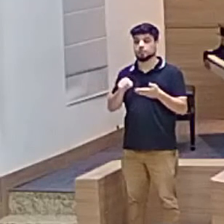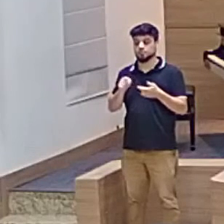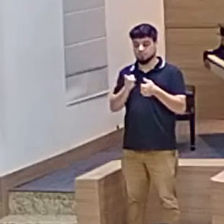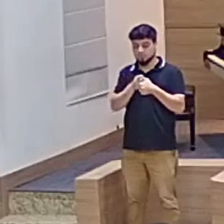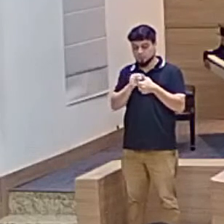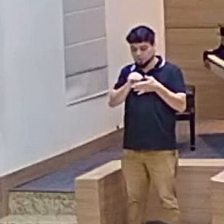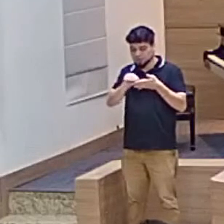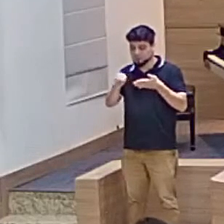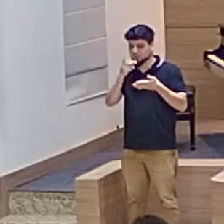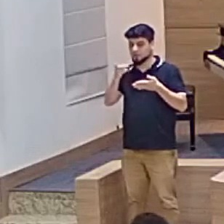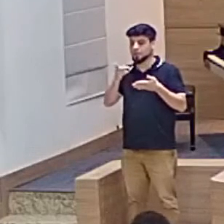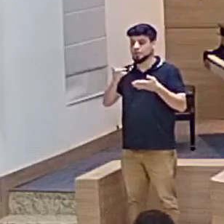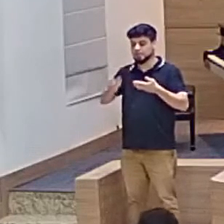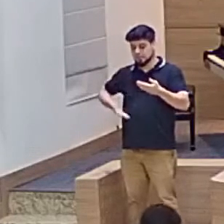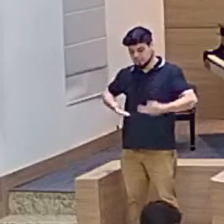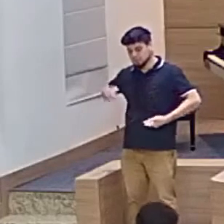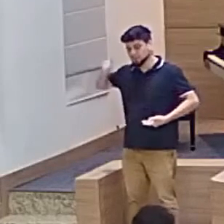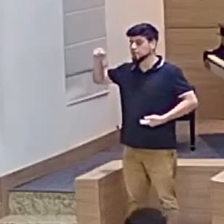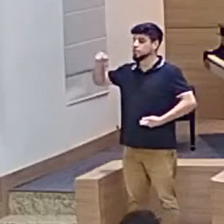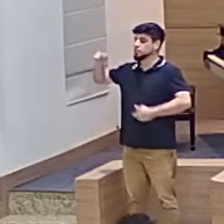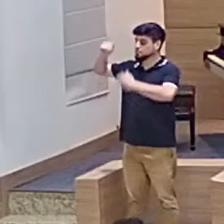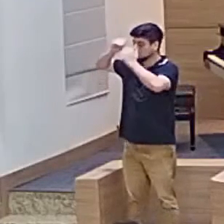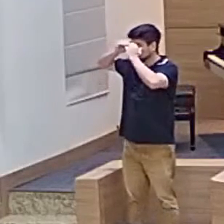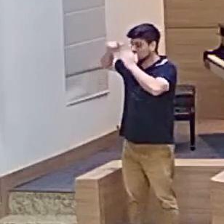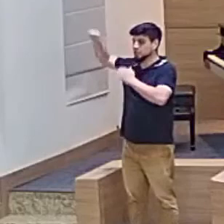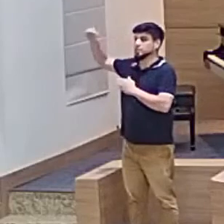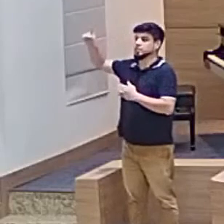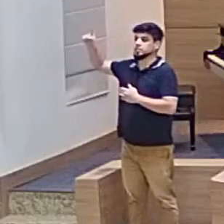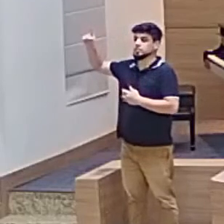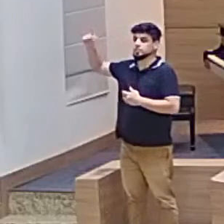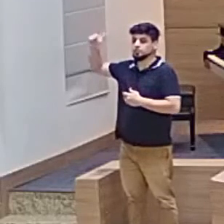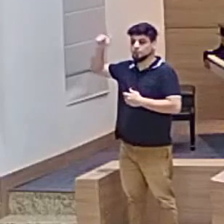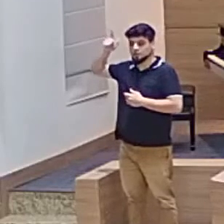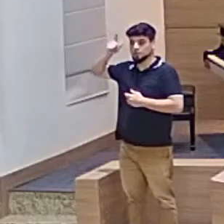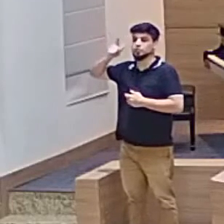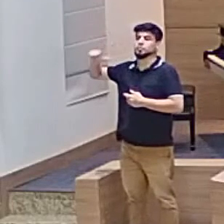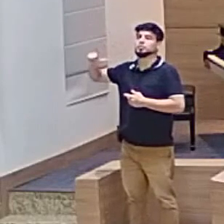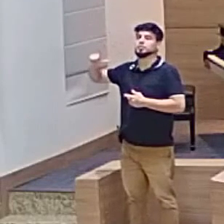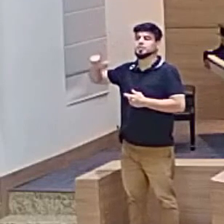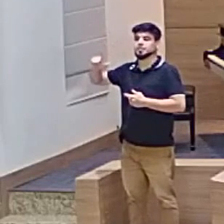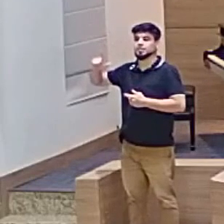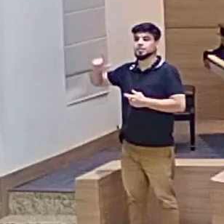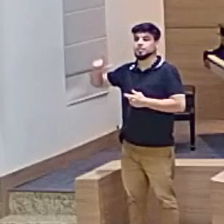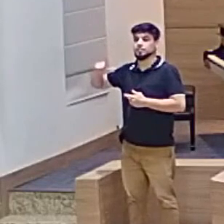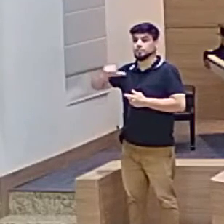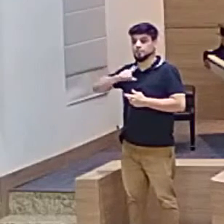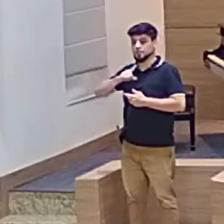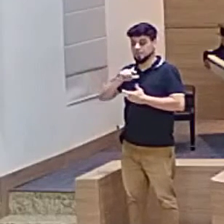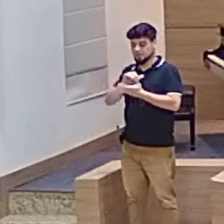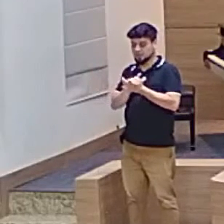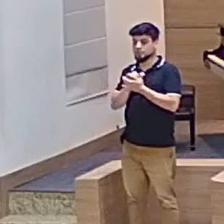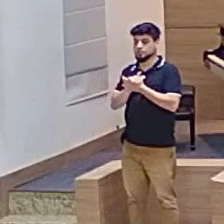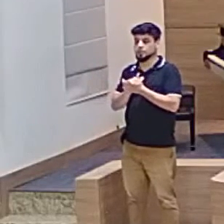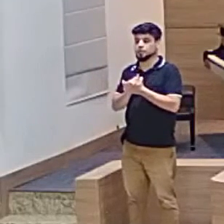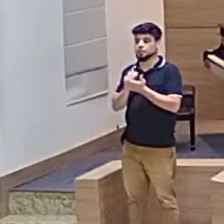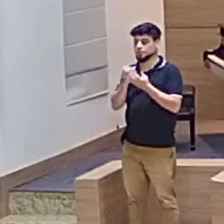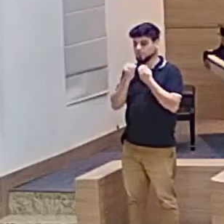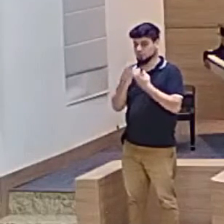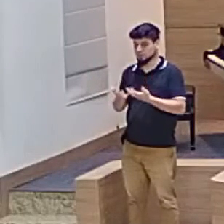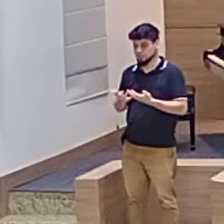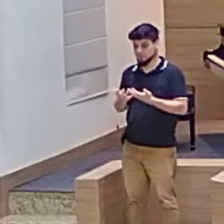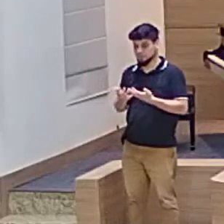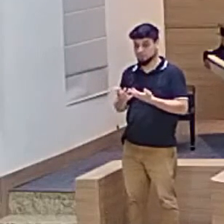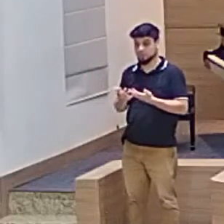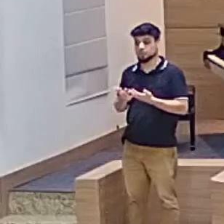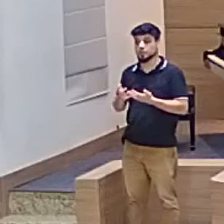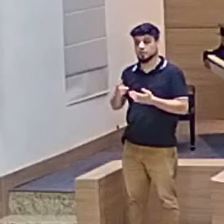sirva ao Senhor e você vai sorver da doçura da sua esposa e o disco continua dizendo que os